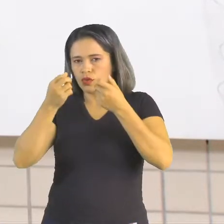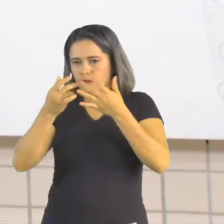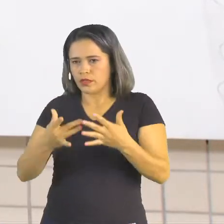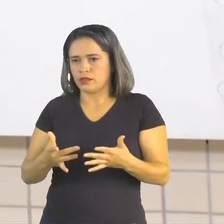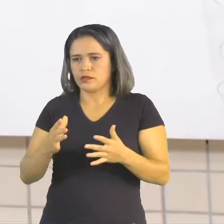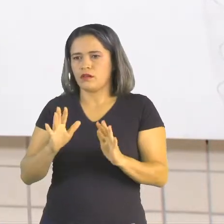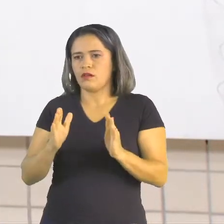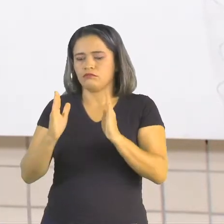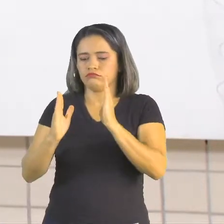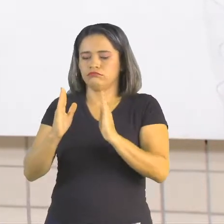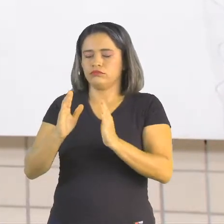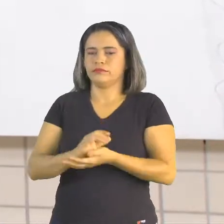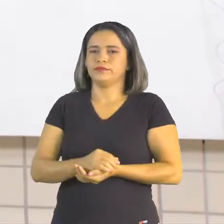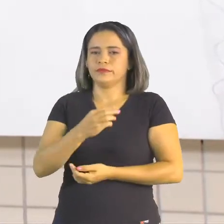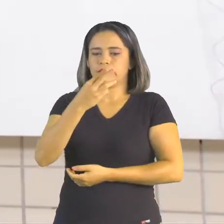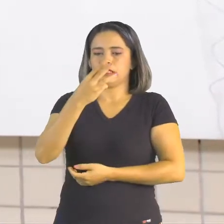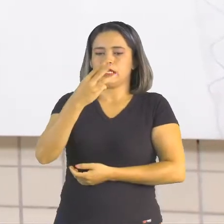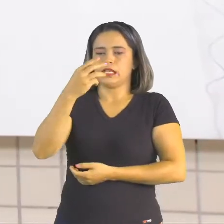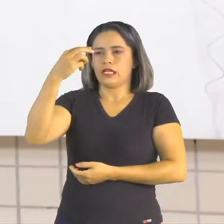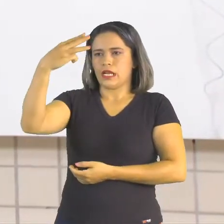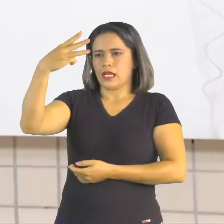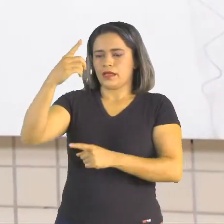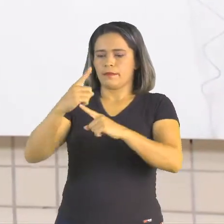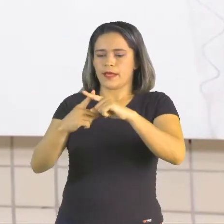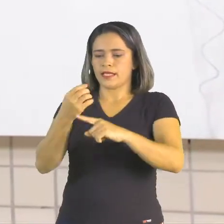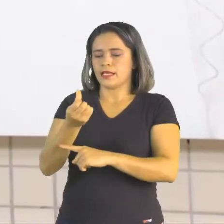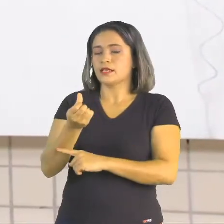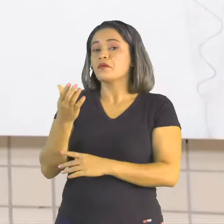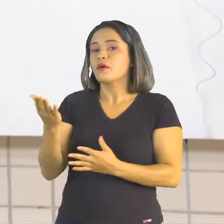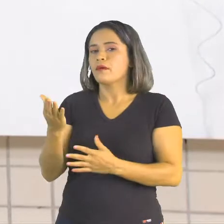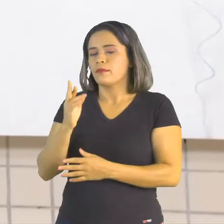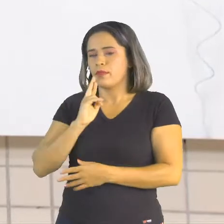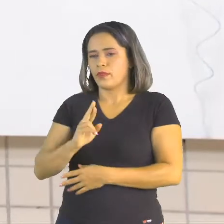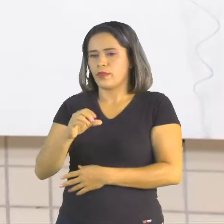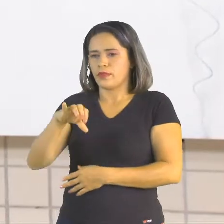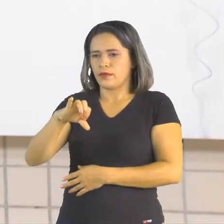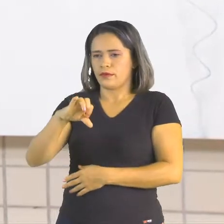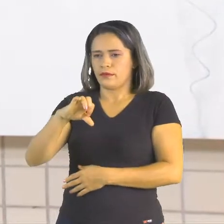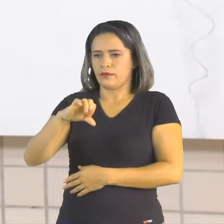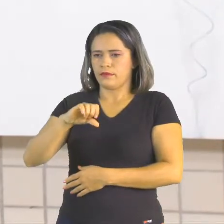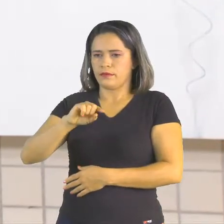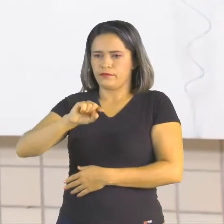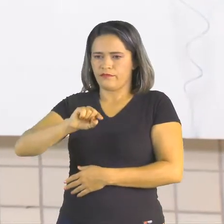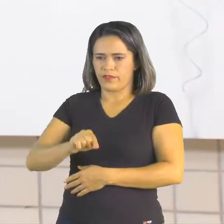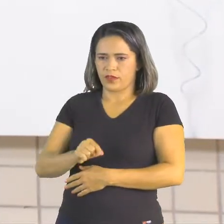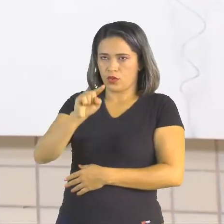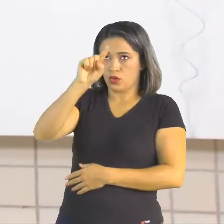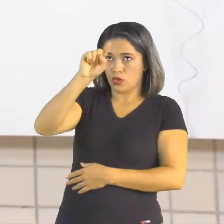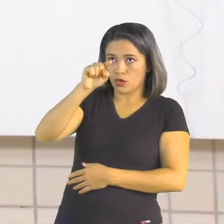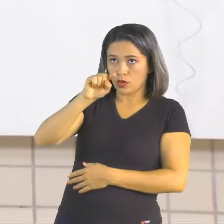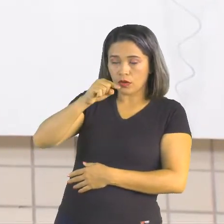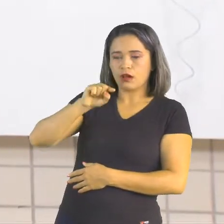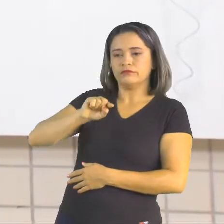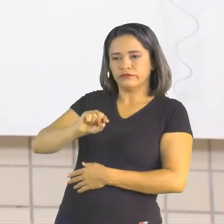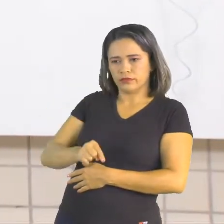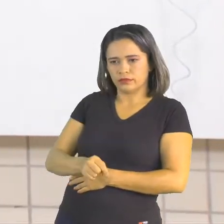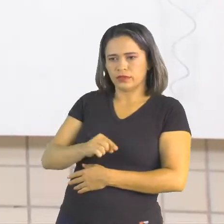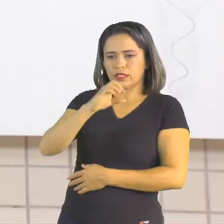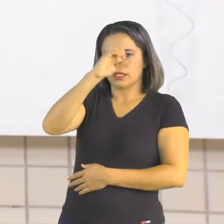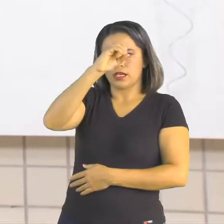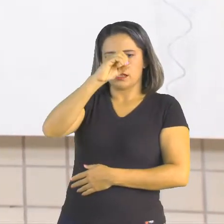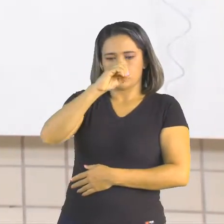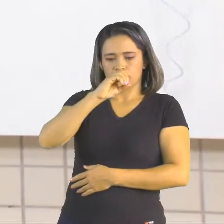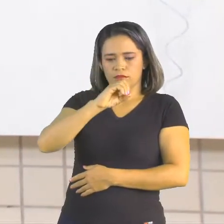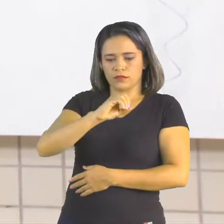limitada. 3 mais 6, 9. A vírgula abaixa, 0 mais 0,